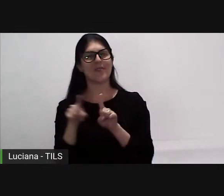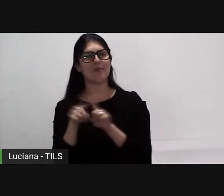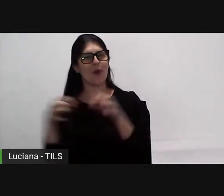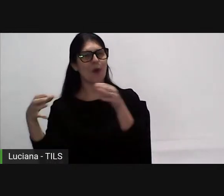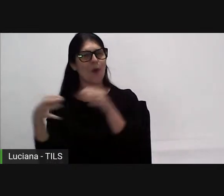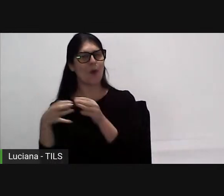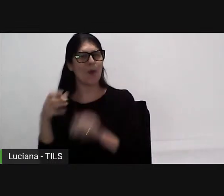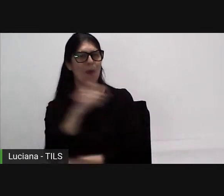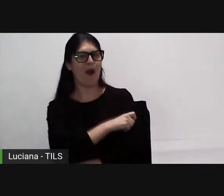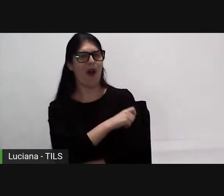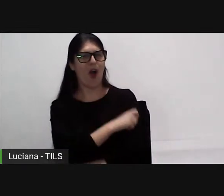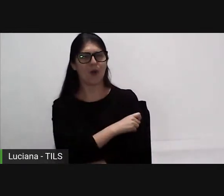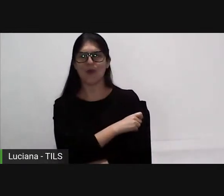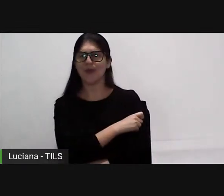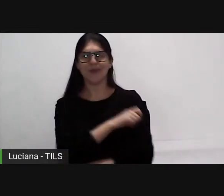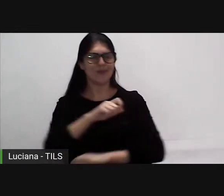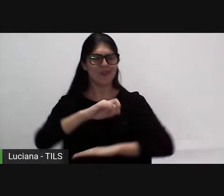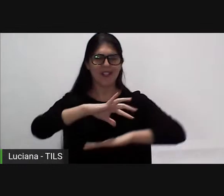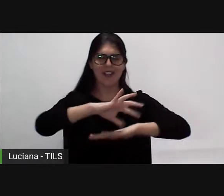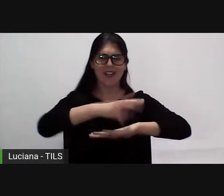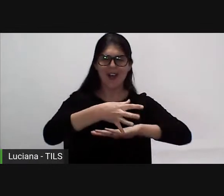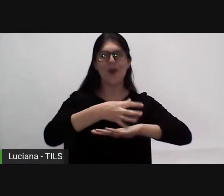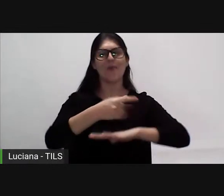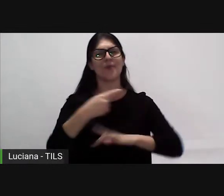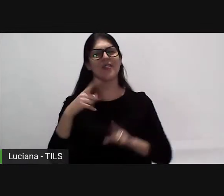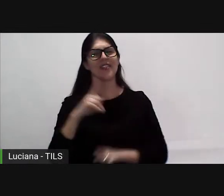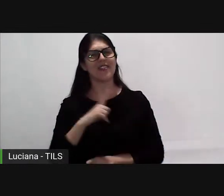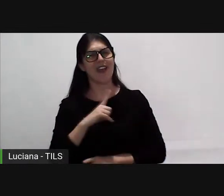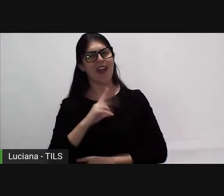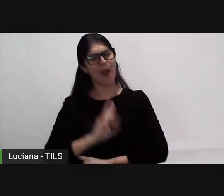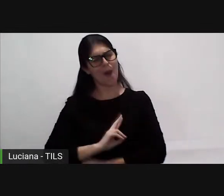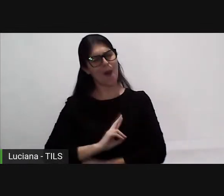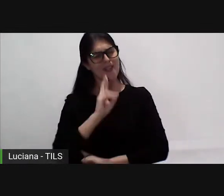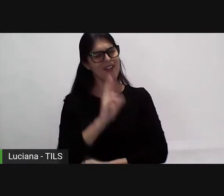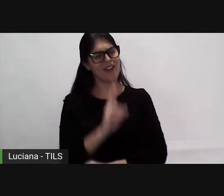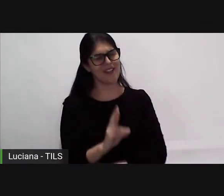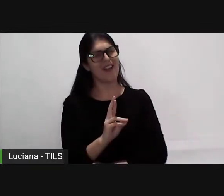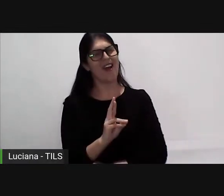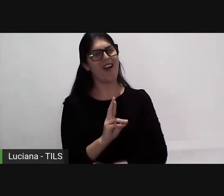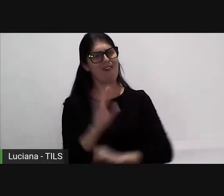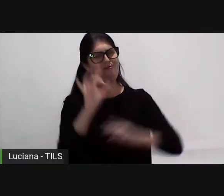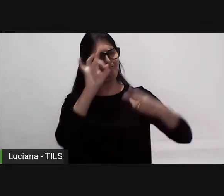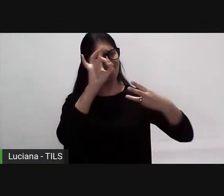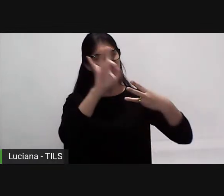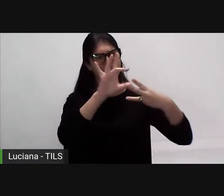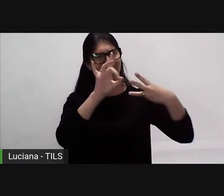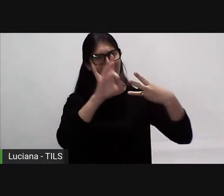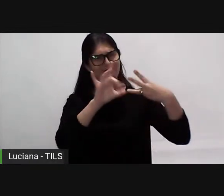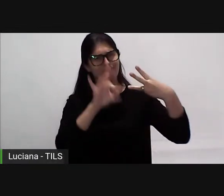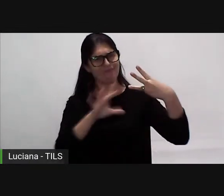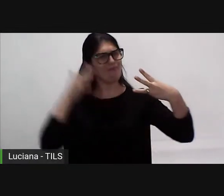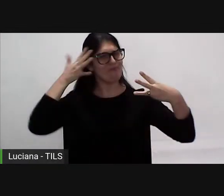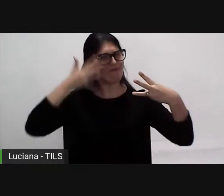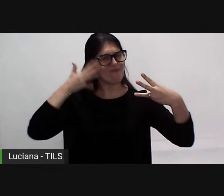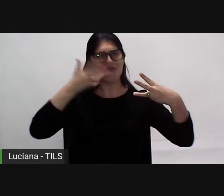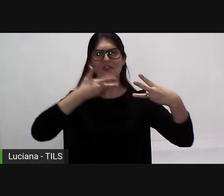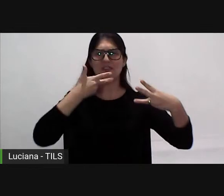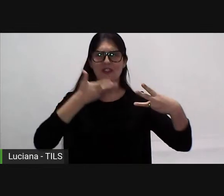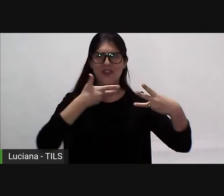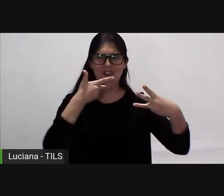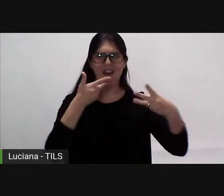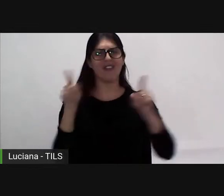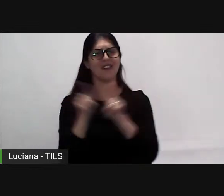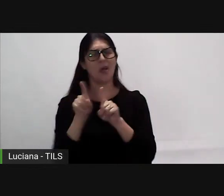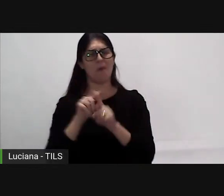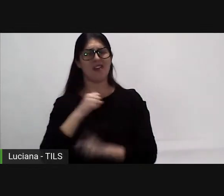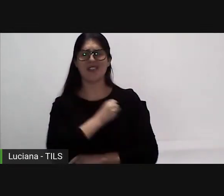campus, amplamente representada por tudo que foi dito aqui por vocês. E a saudade,